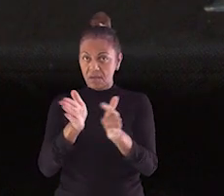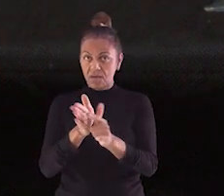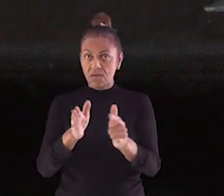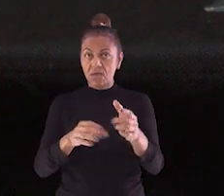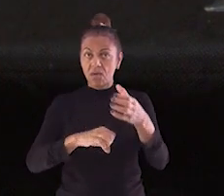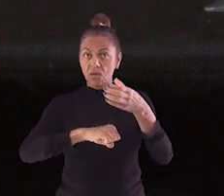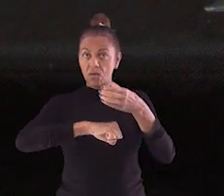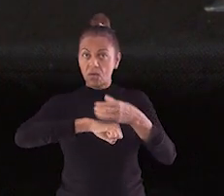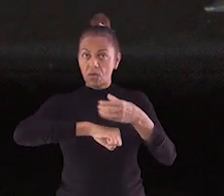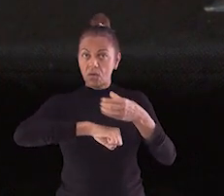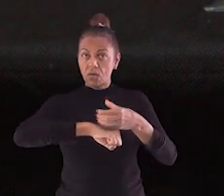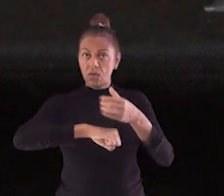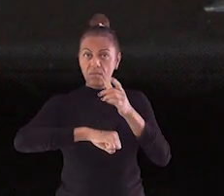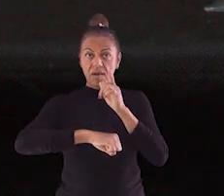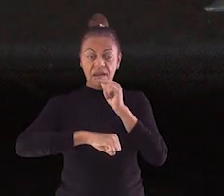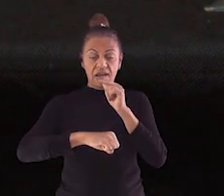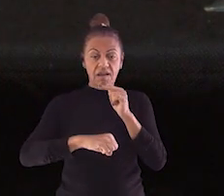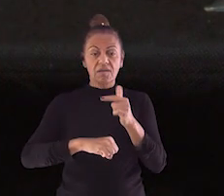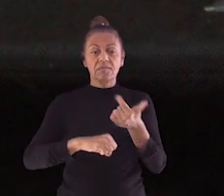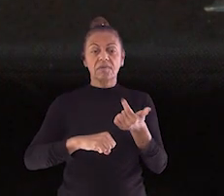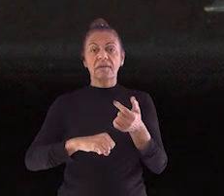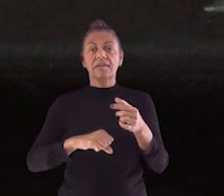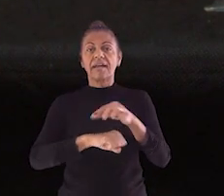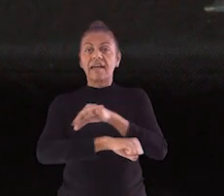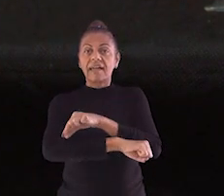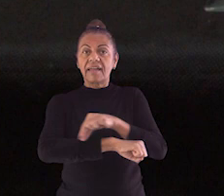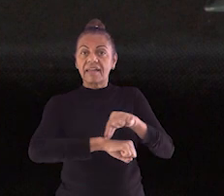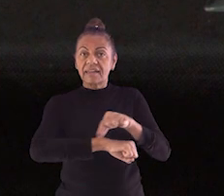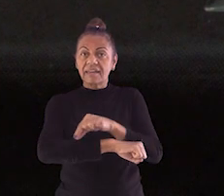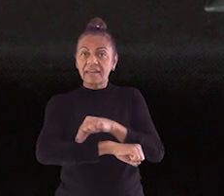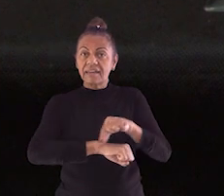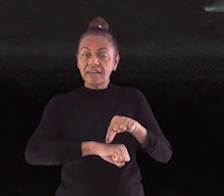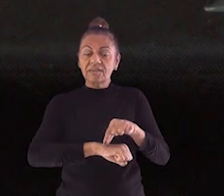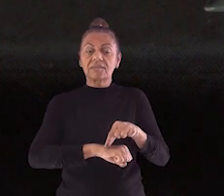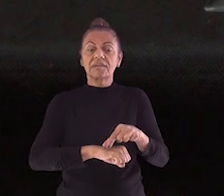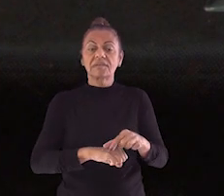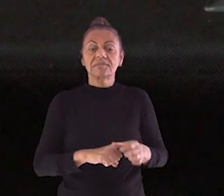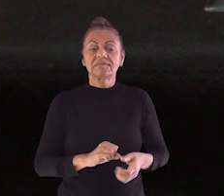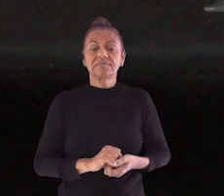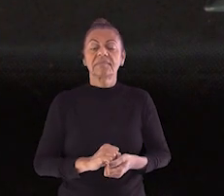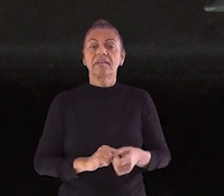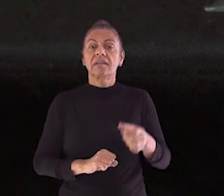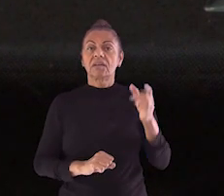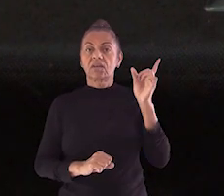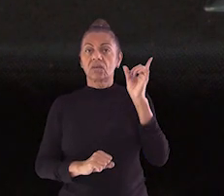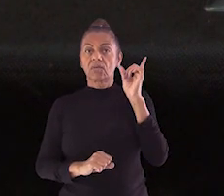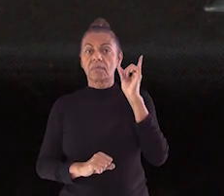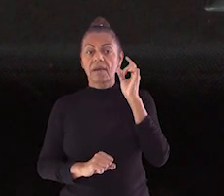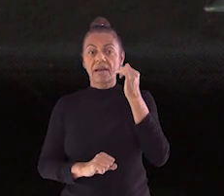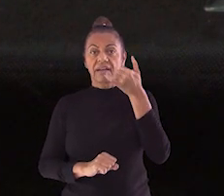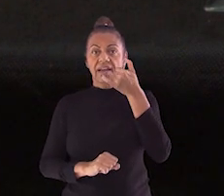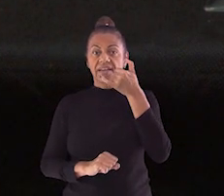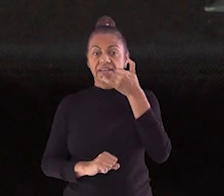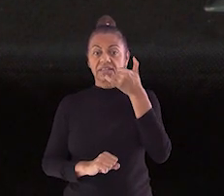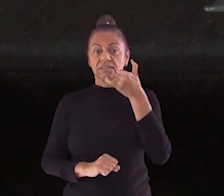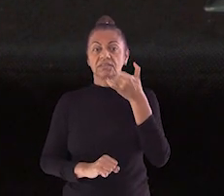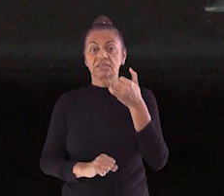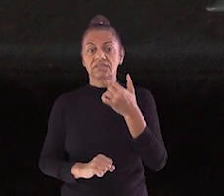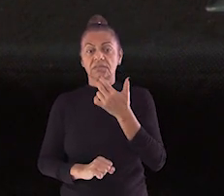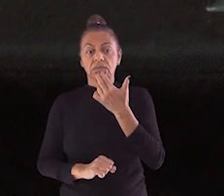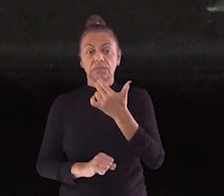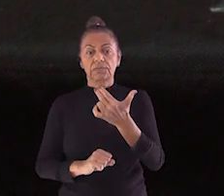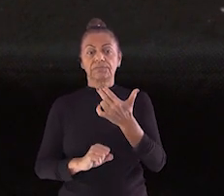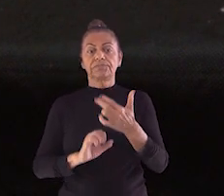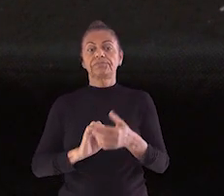de papel, o copo com a água, a régua e neste caso eu vou usar uma canetinha, ok?